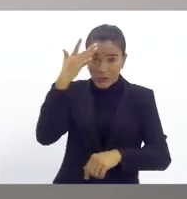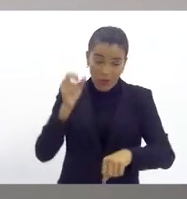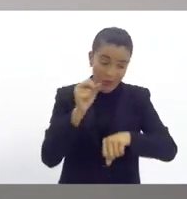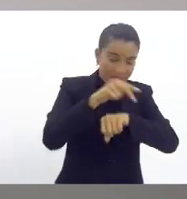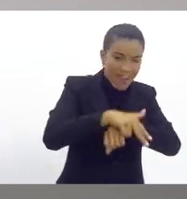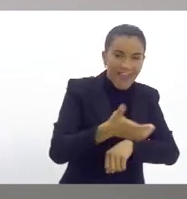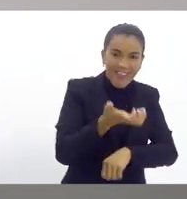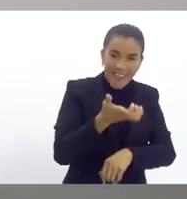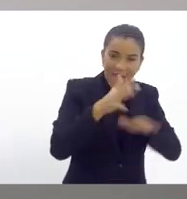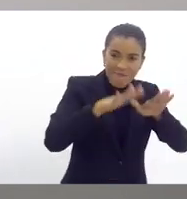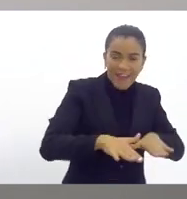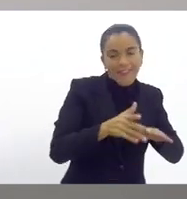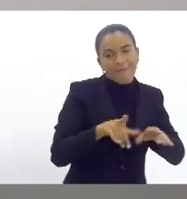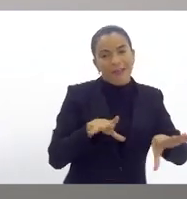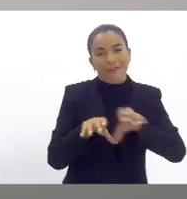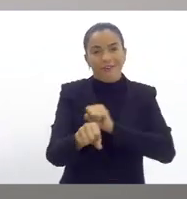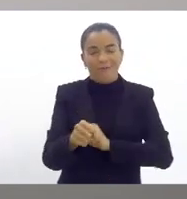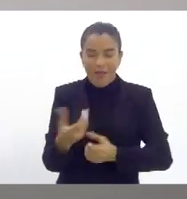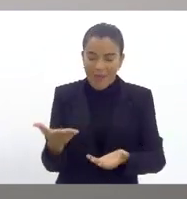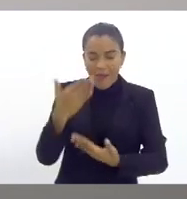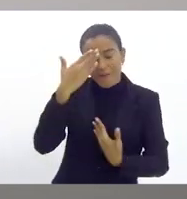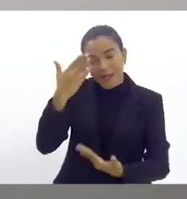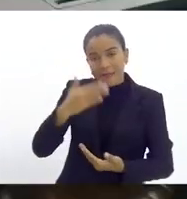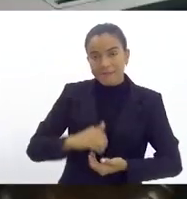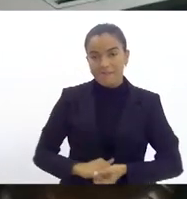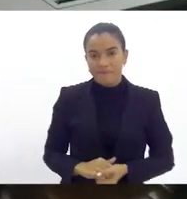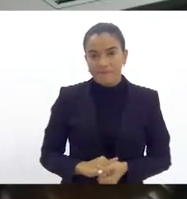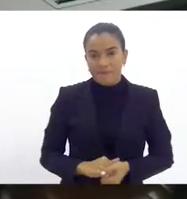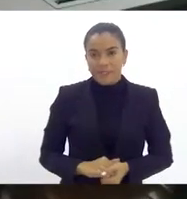quer ficar e quer se formar é isso obrigada